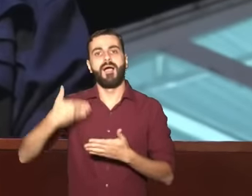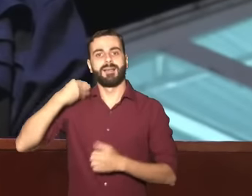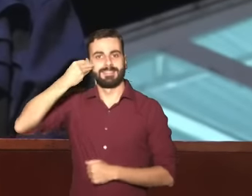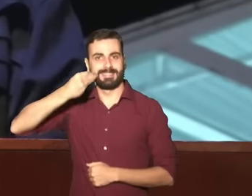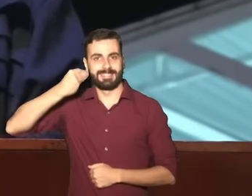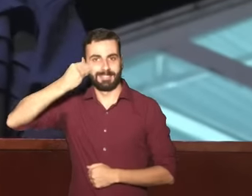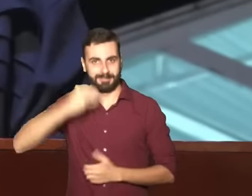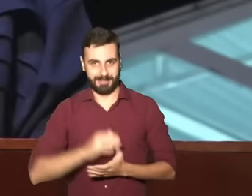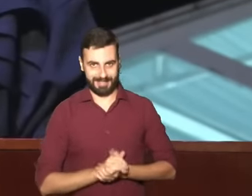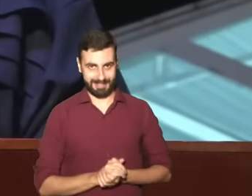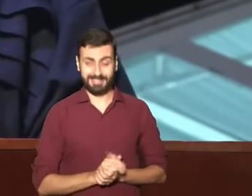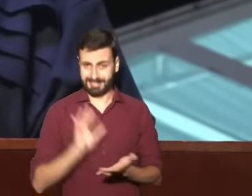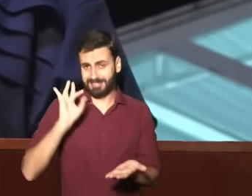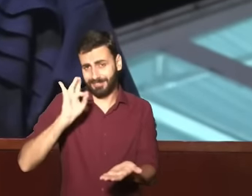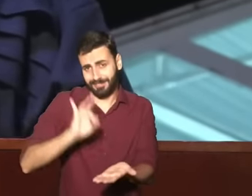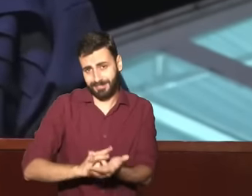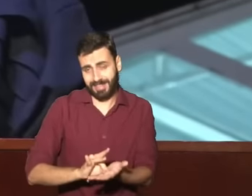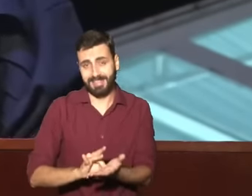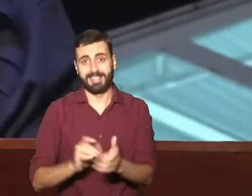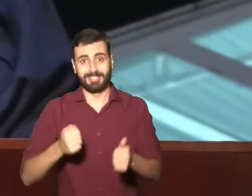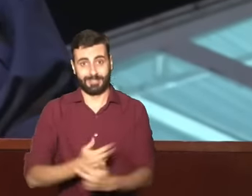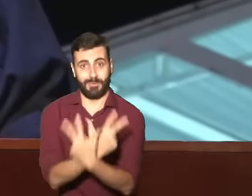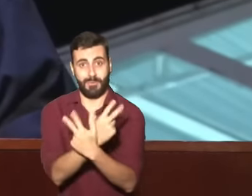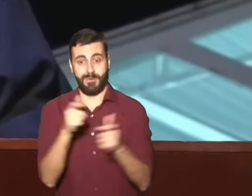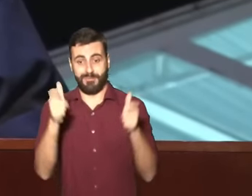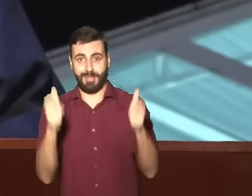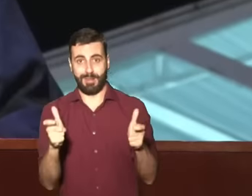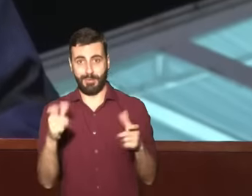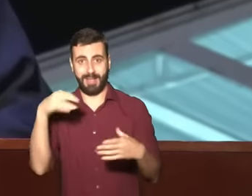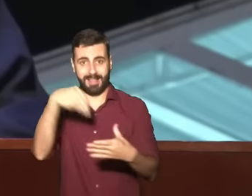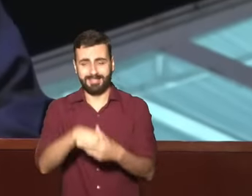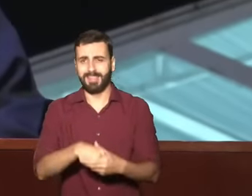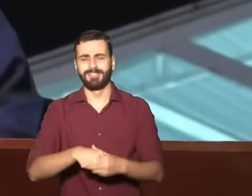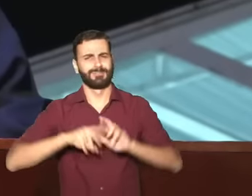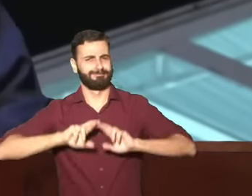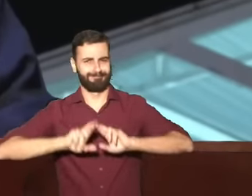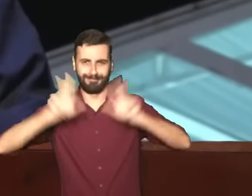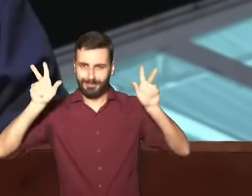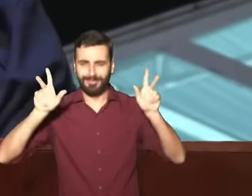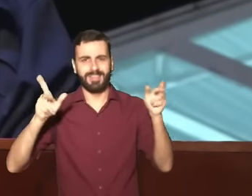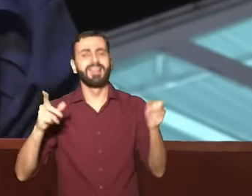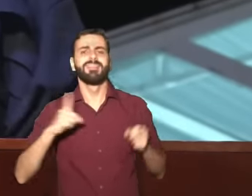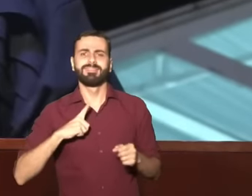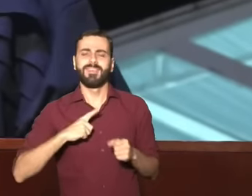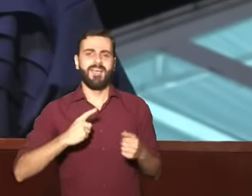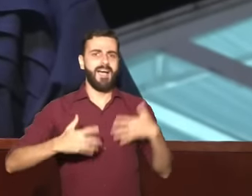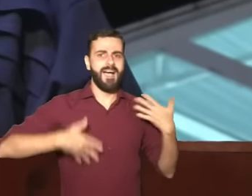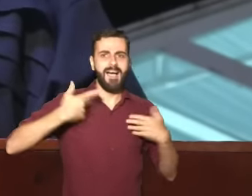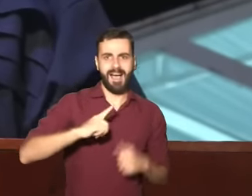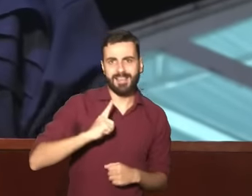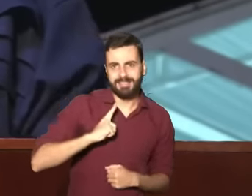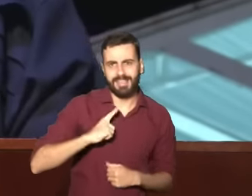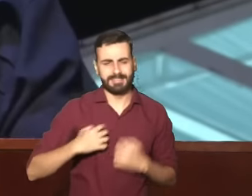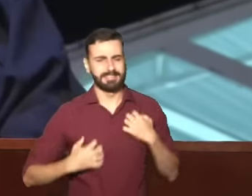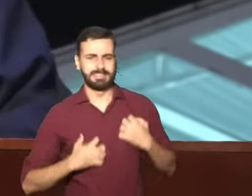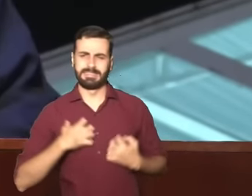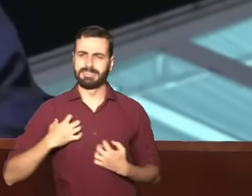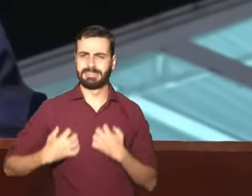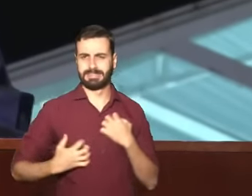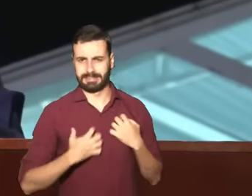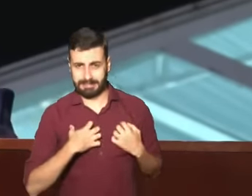experimentados. Aliás, por aqui, tudo é intenso. Alegrias,